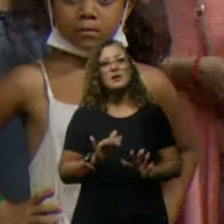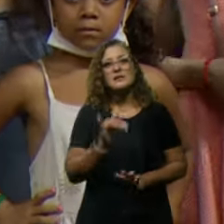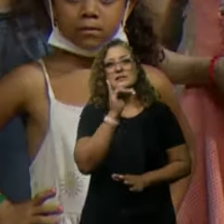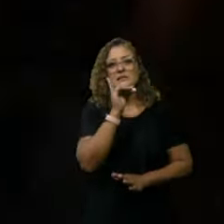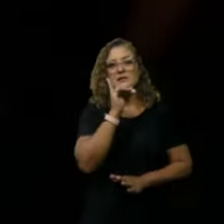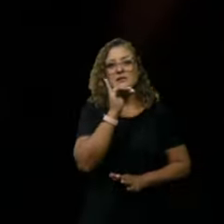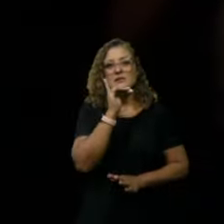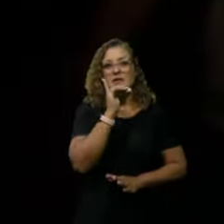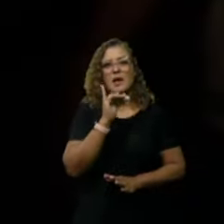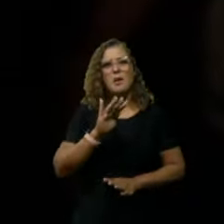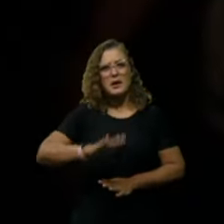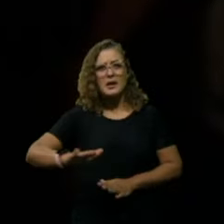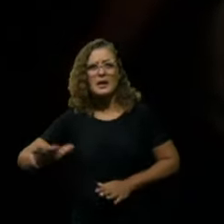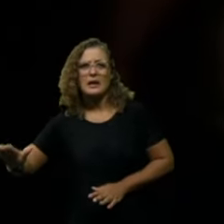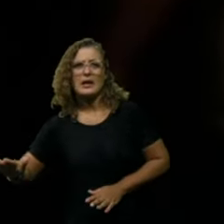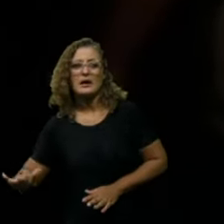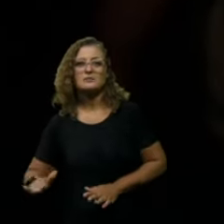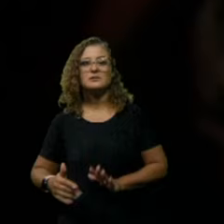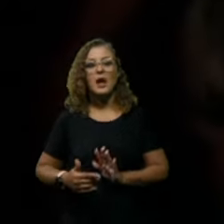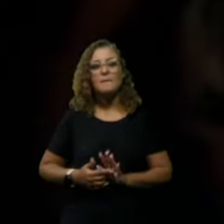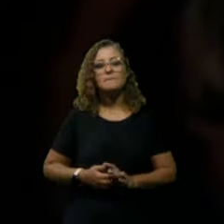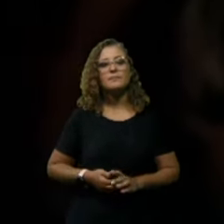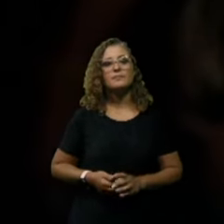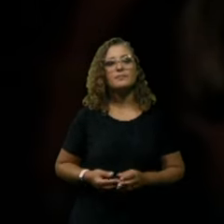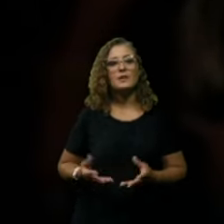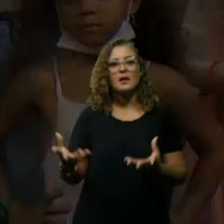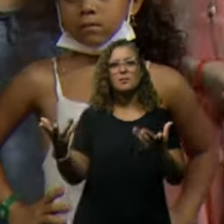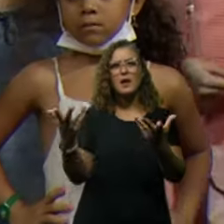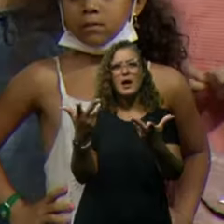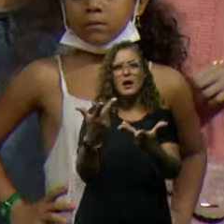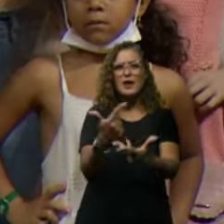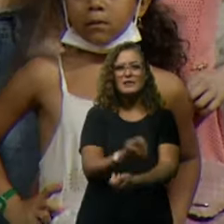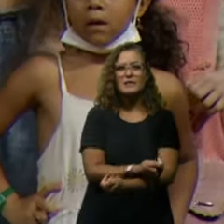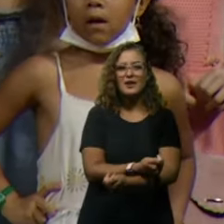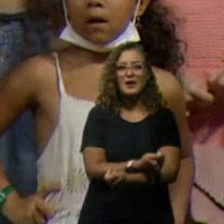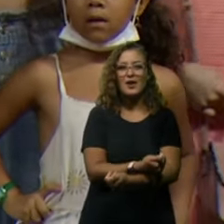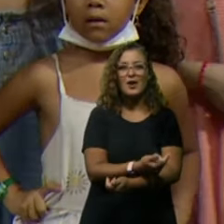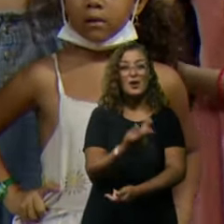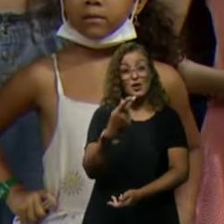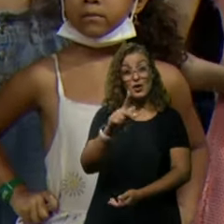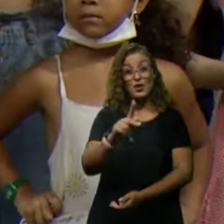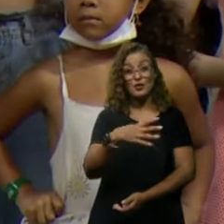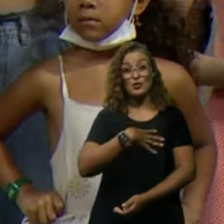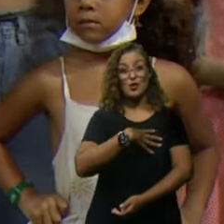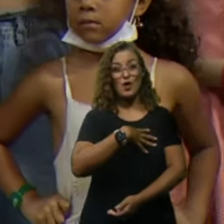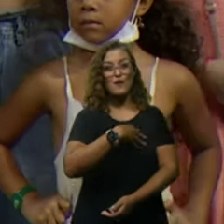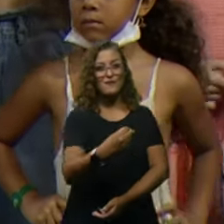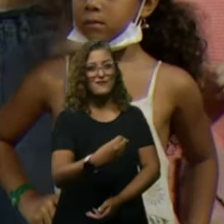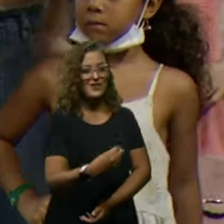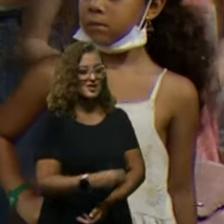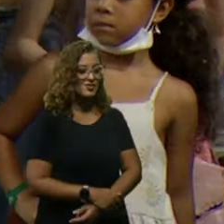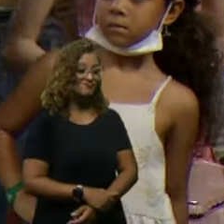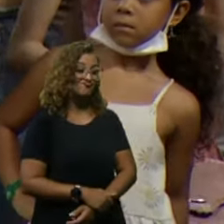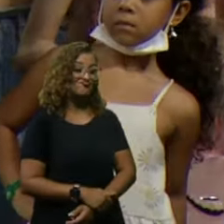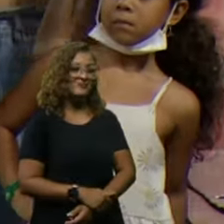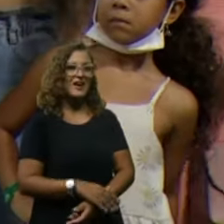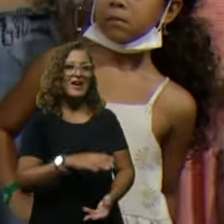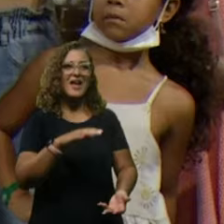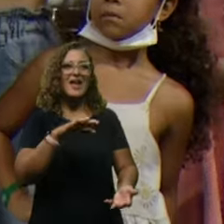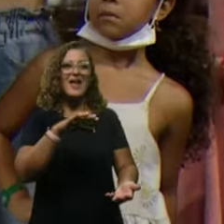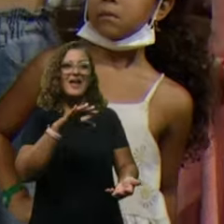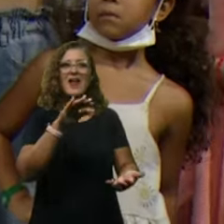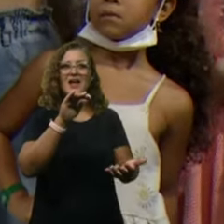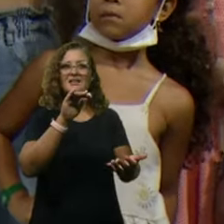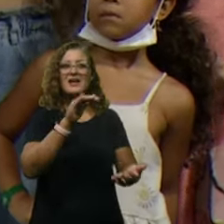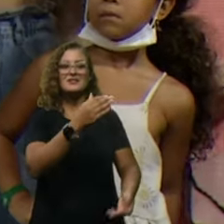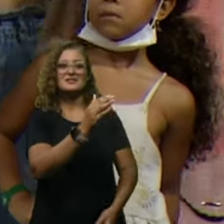excelente na tua frente e tá teu filho boletim nota vermelha vacilão quebrou